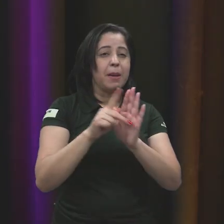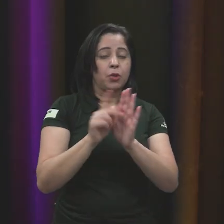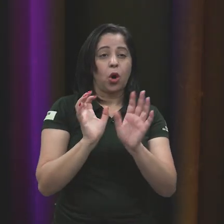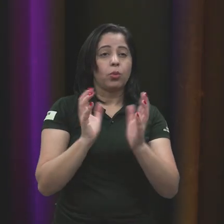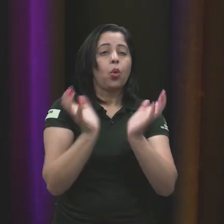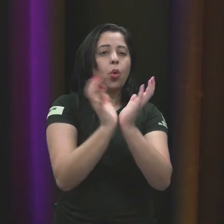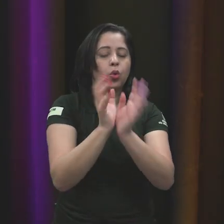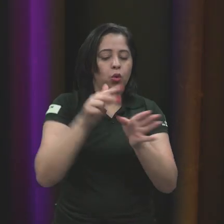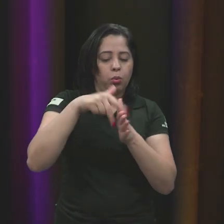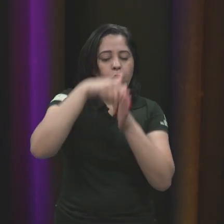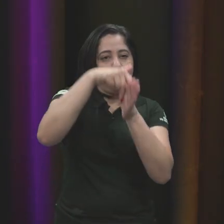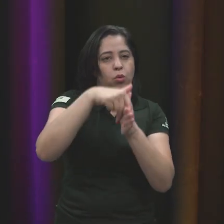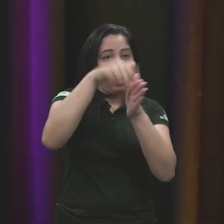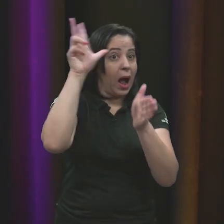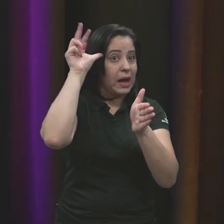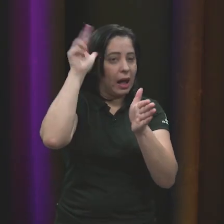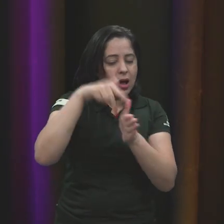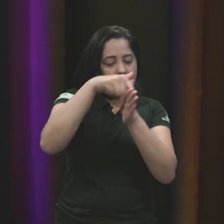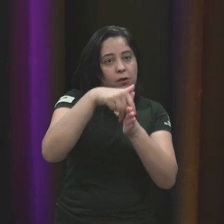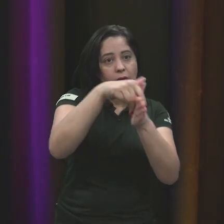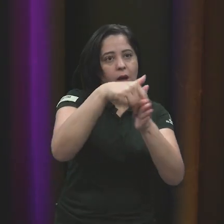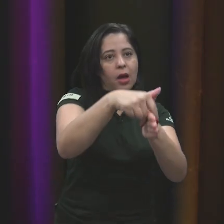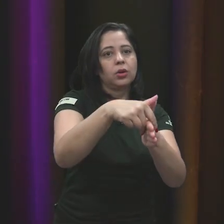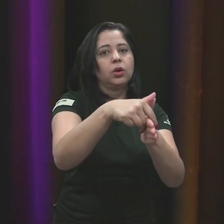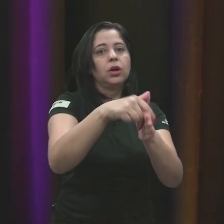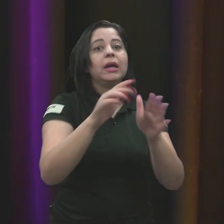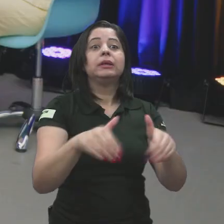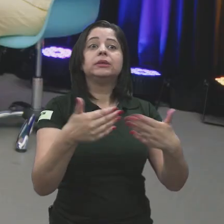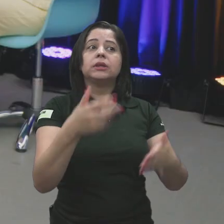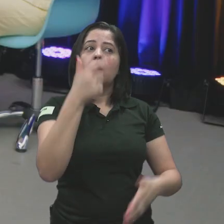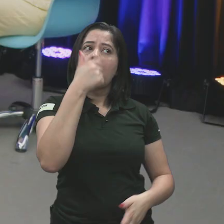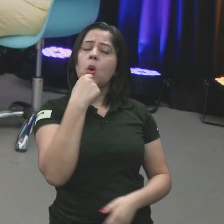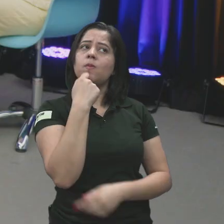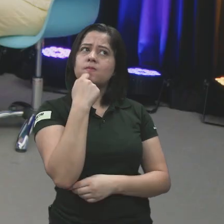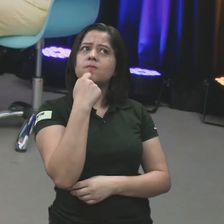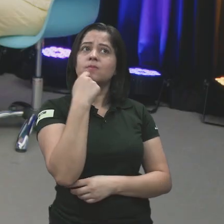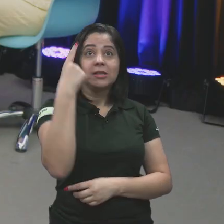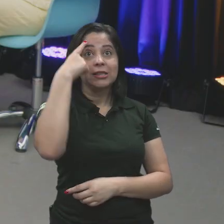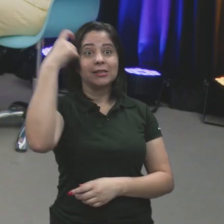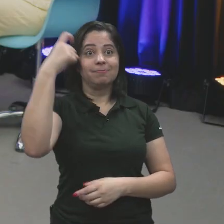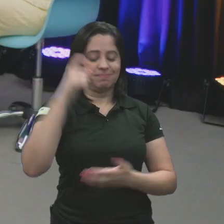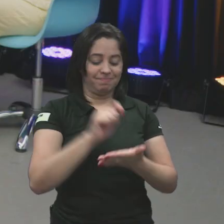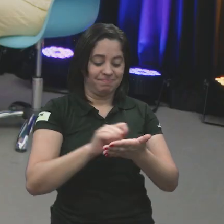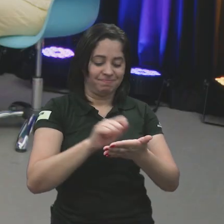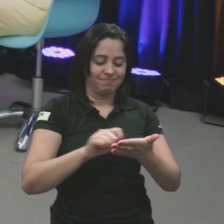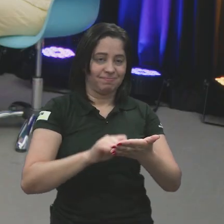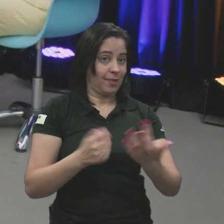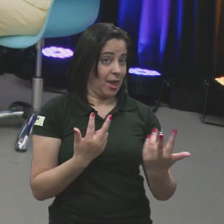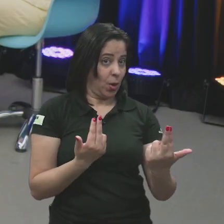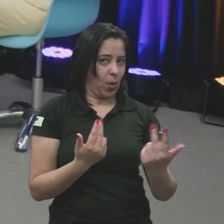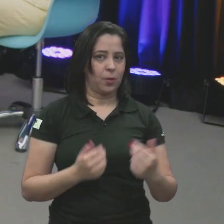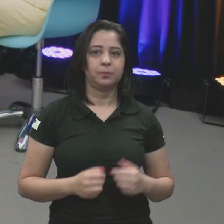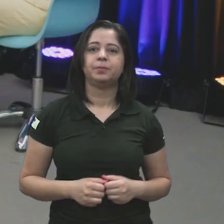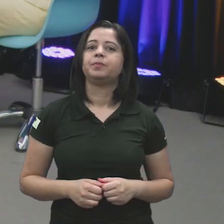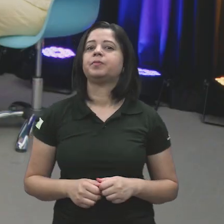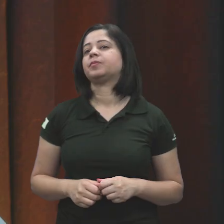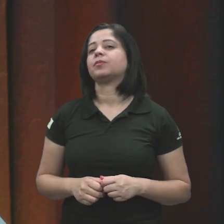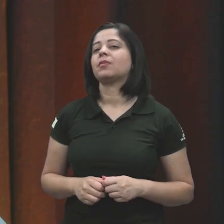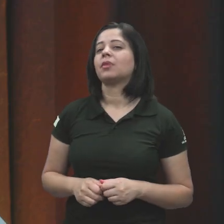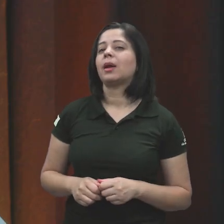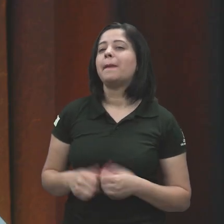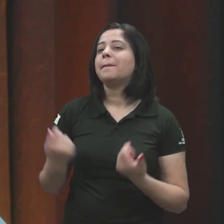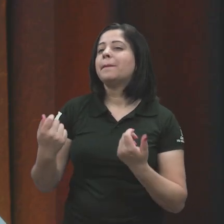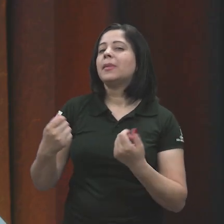pela região, então eu coloco isso na minha história, essa parte. Muito bom. Quais são os elementos essenciais que você acredita que uma